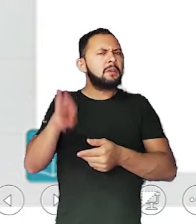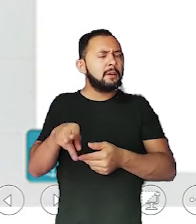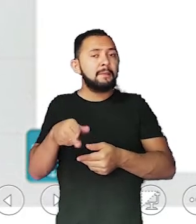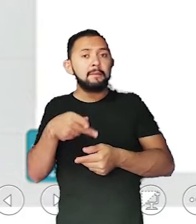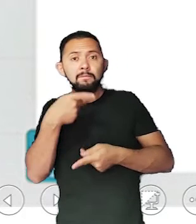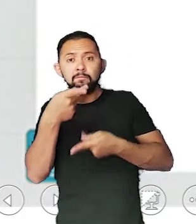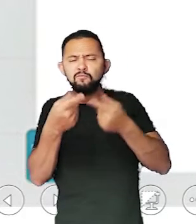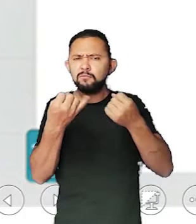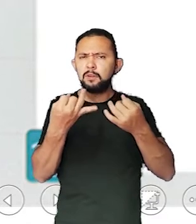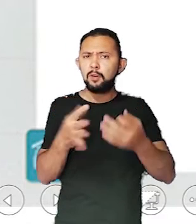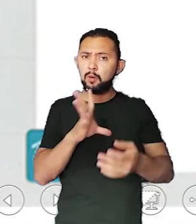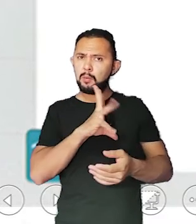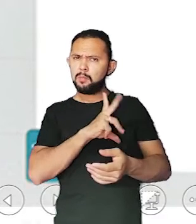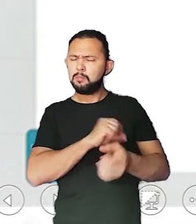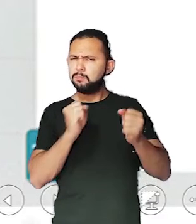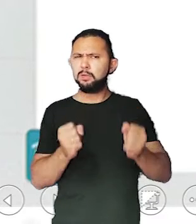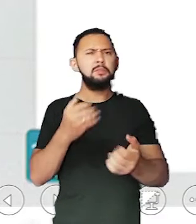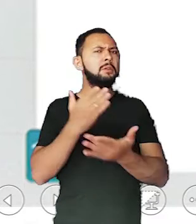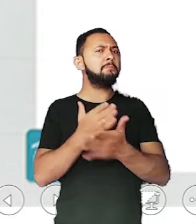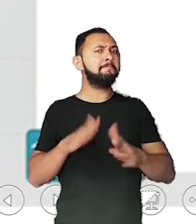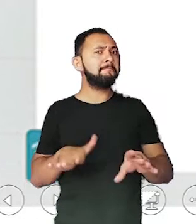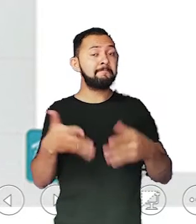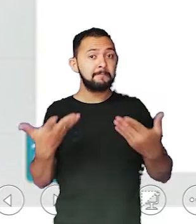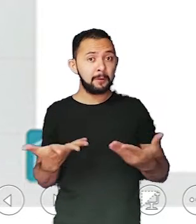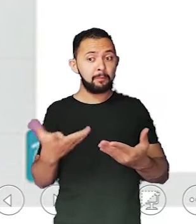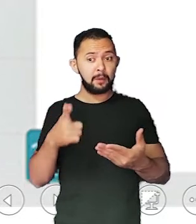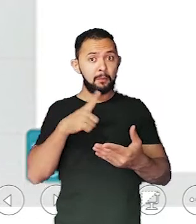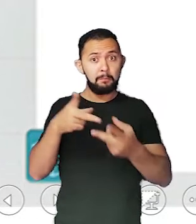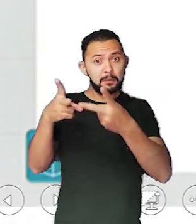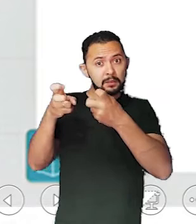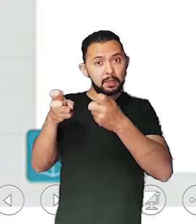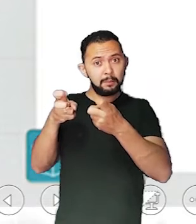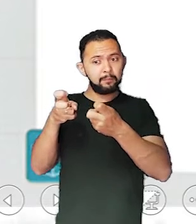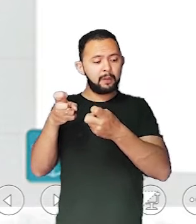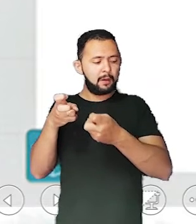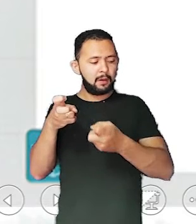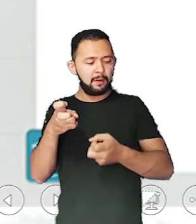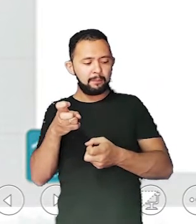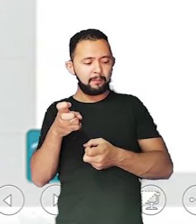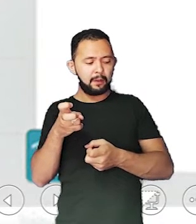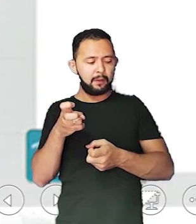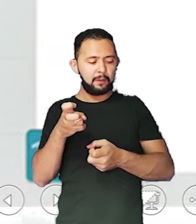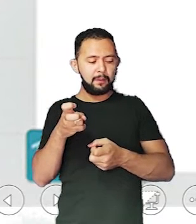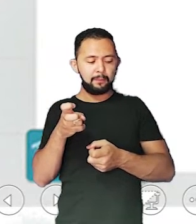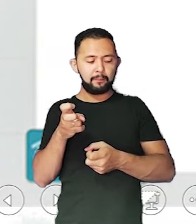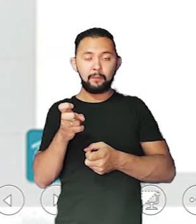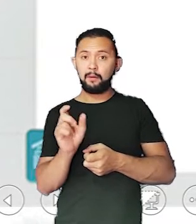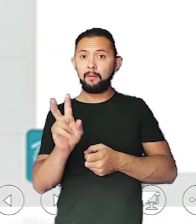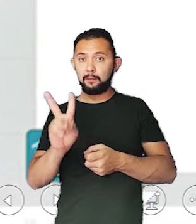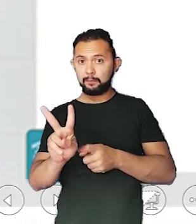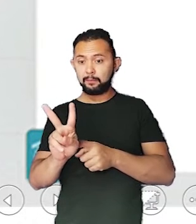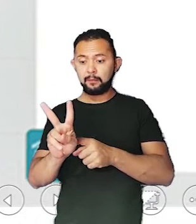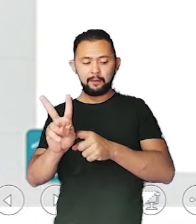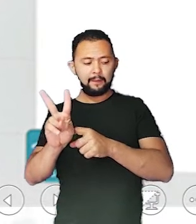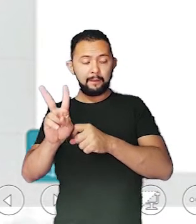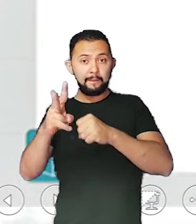verbo aqui, ó, disse. Nós temos um verbo, ok? Acabar, aqui, aliás, pode acabar, né? Nós temos aqui